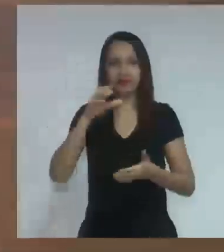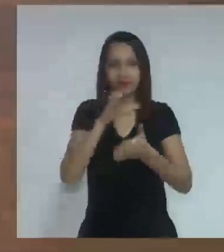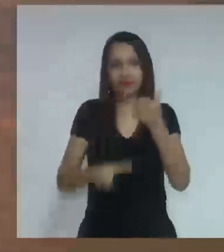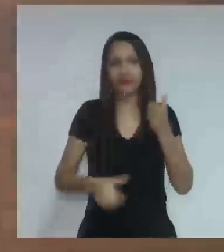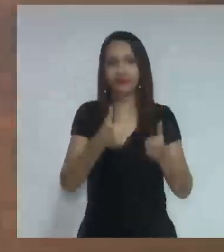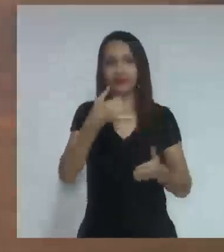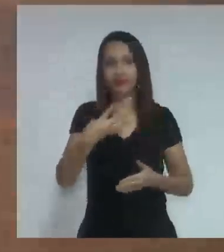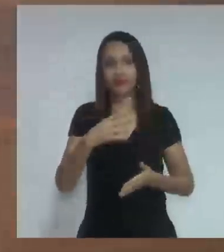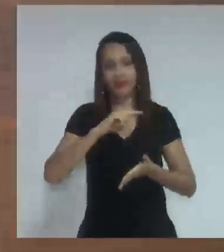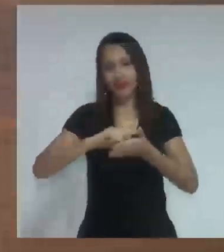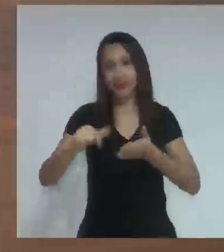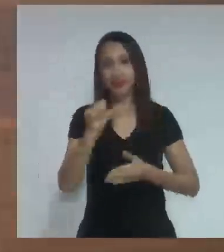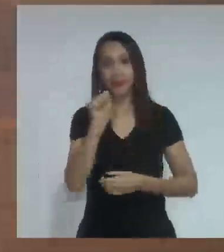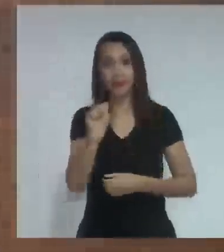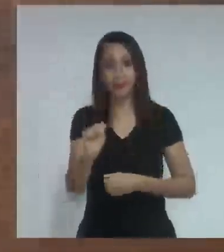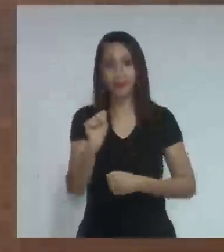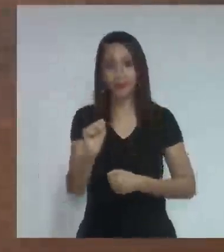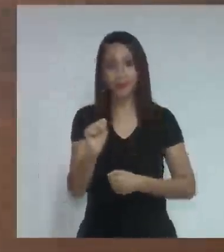14:8.